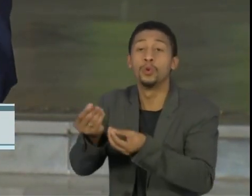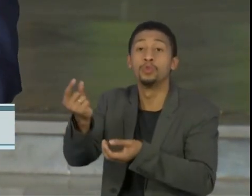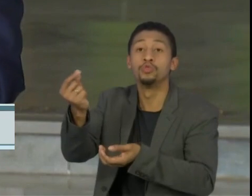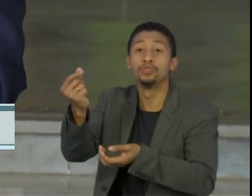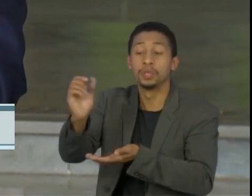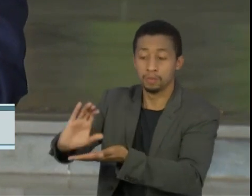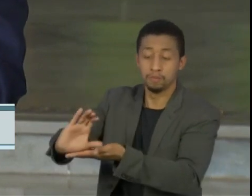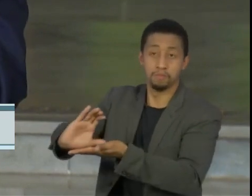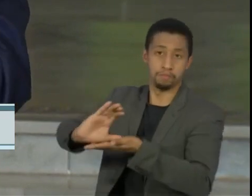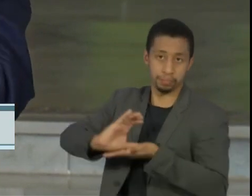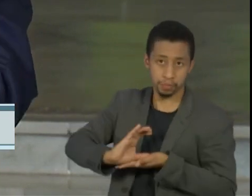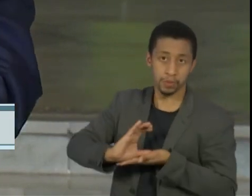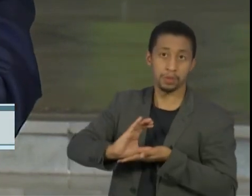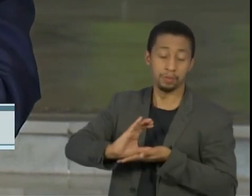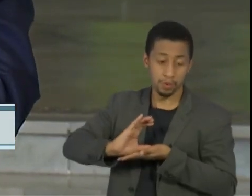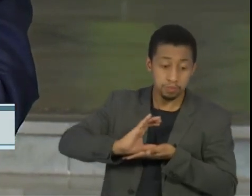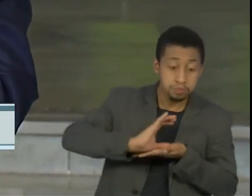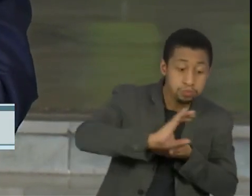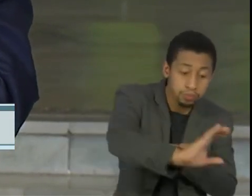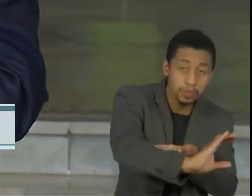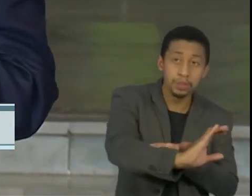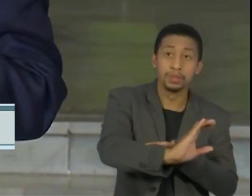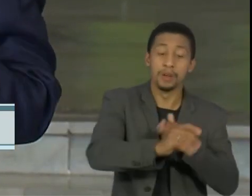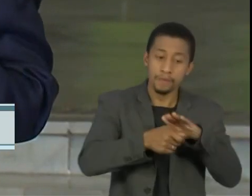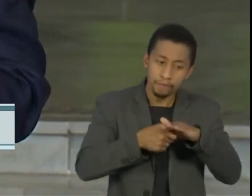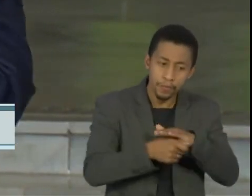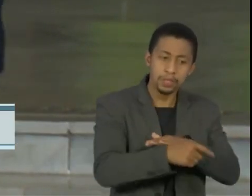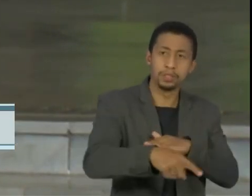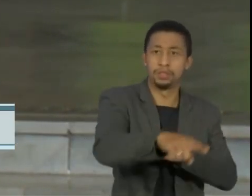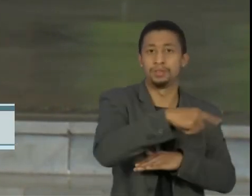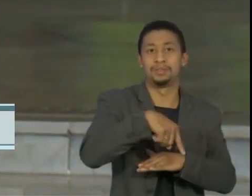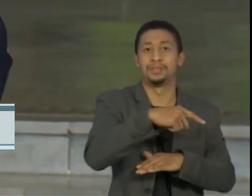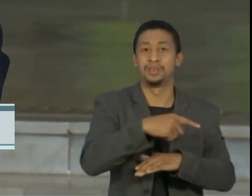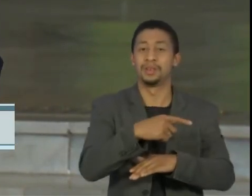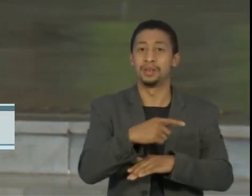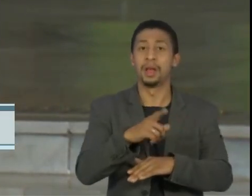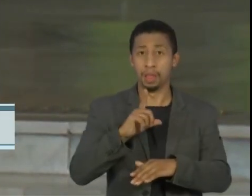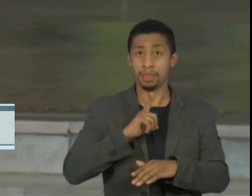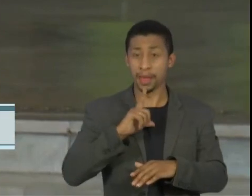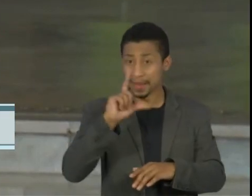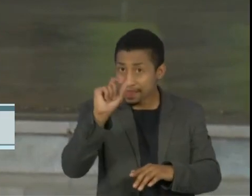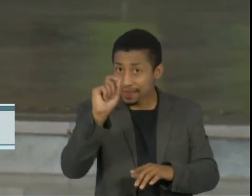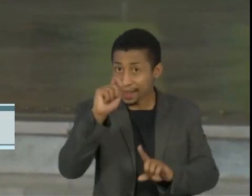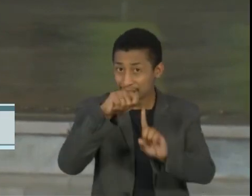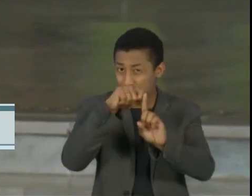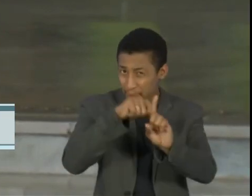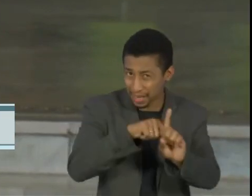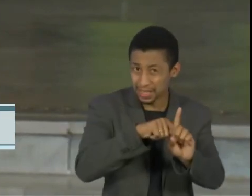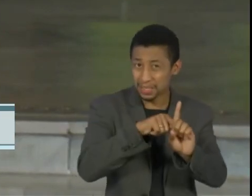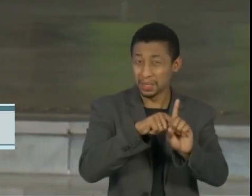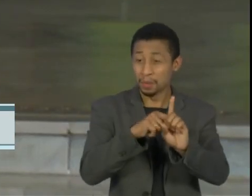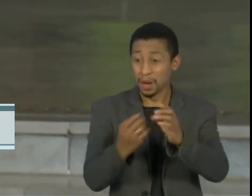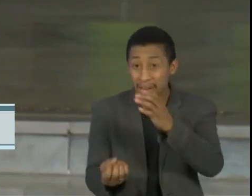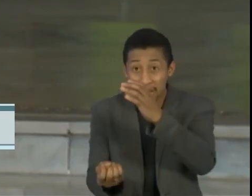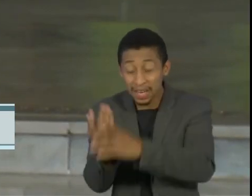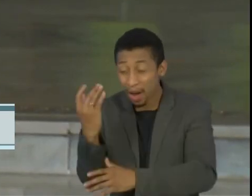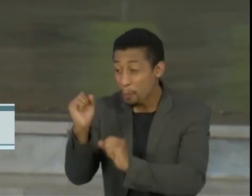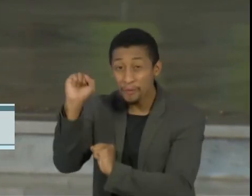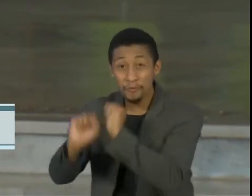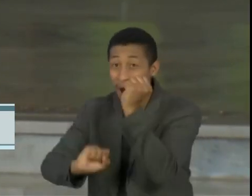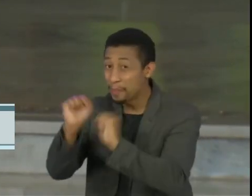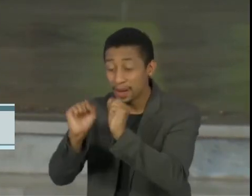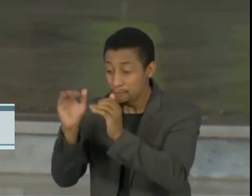um prazo inicial de 10 meses. Então, nós temos 10 meses para colocar uma fábrica em operação, né? Por isso que